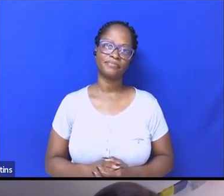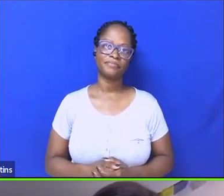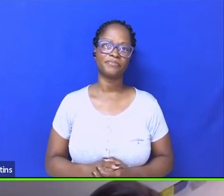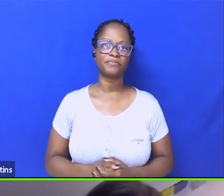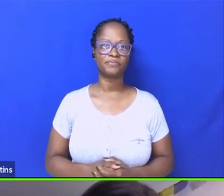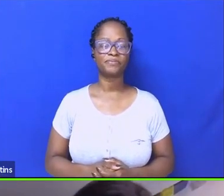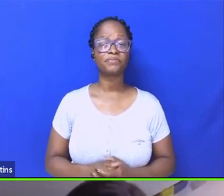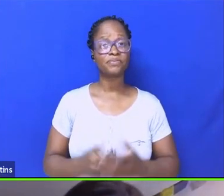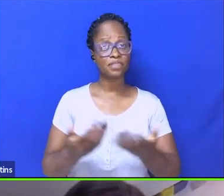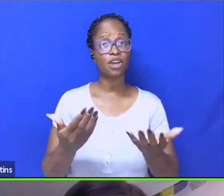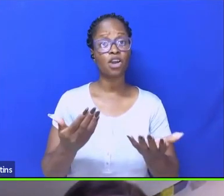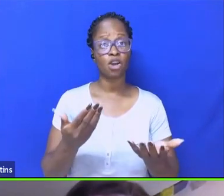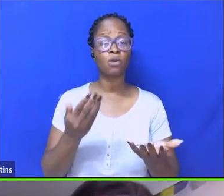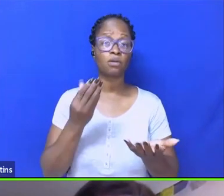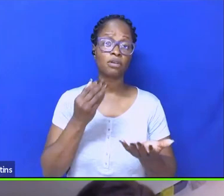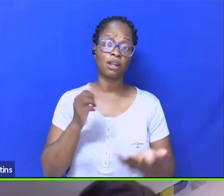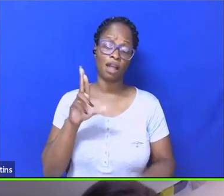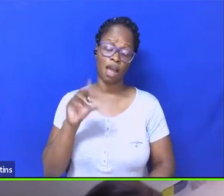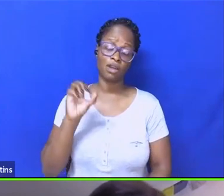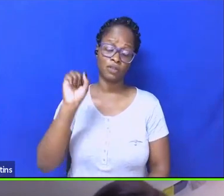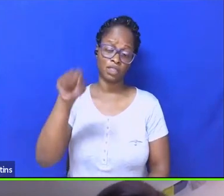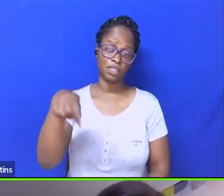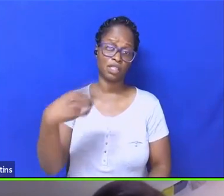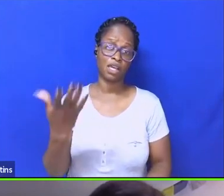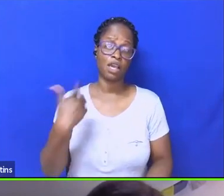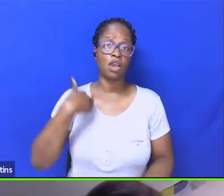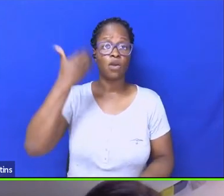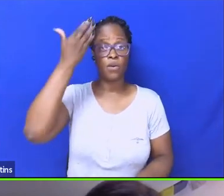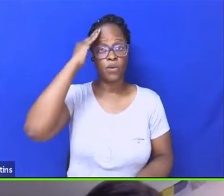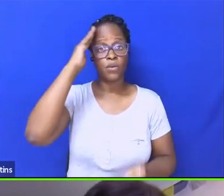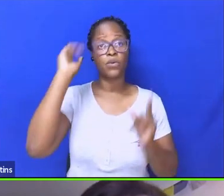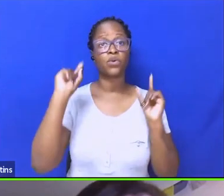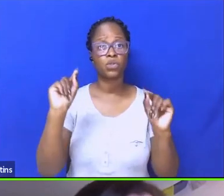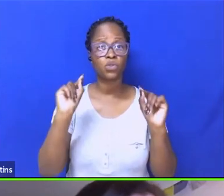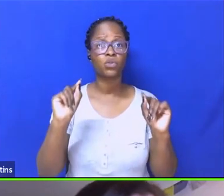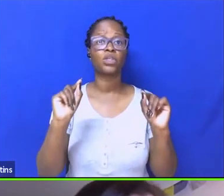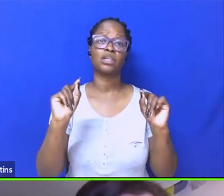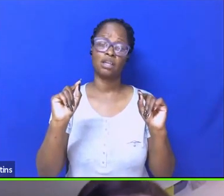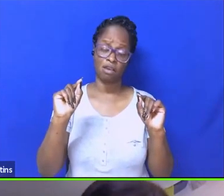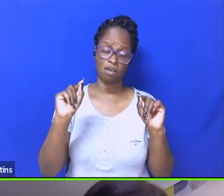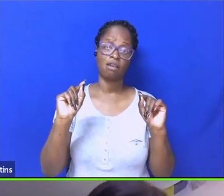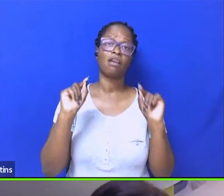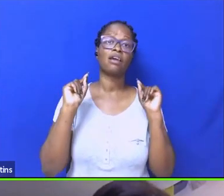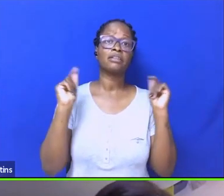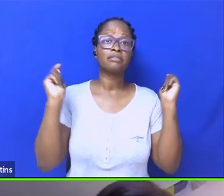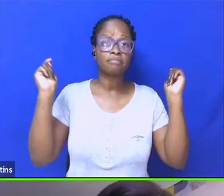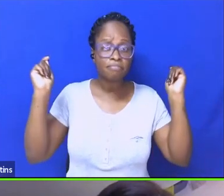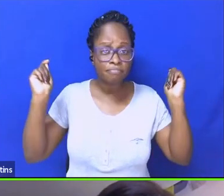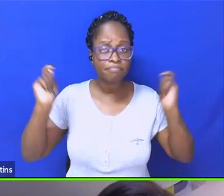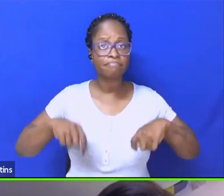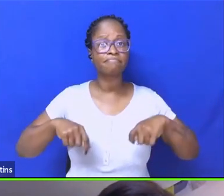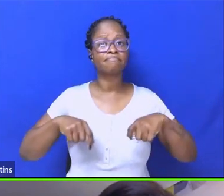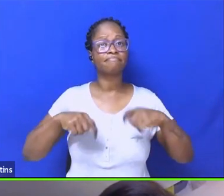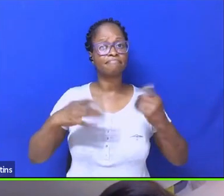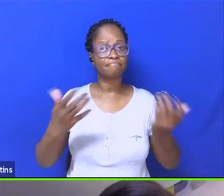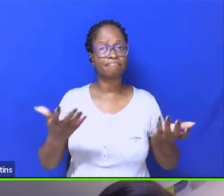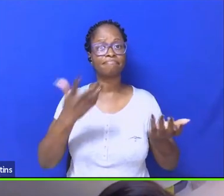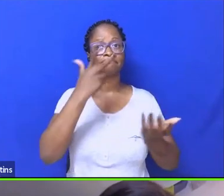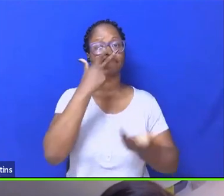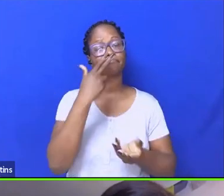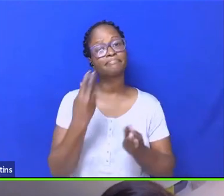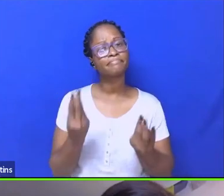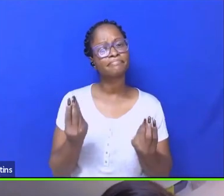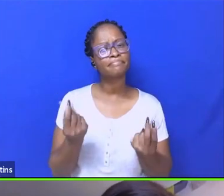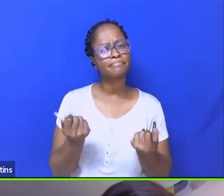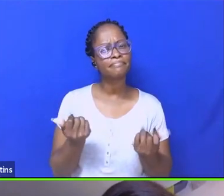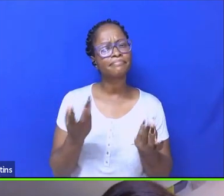claro que sim por supuesto eu penso que eu enseño o catálogo de direitos fundamentais esa